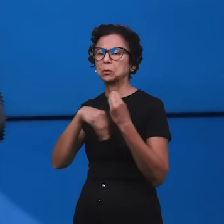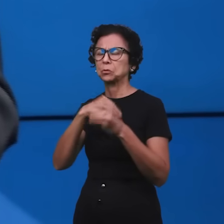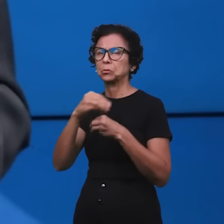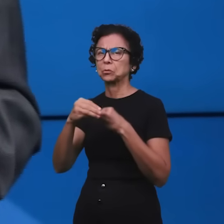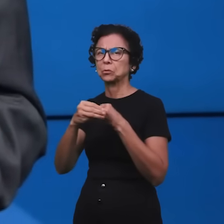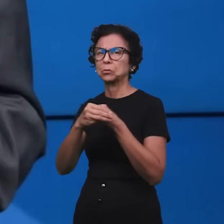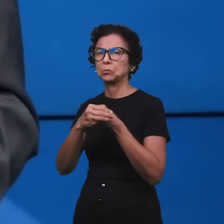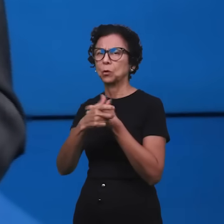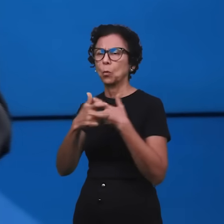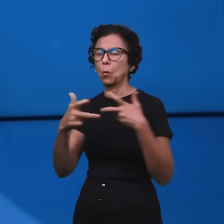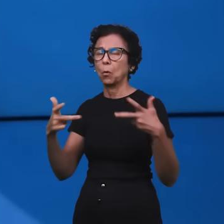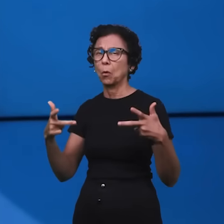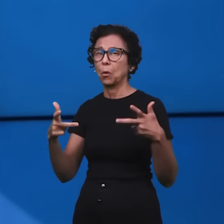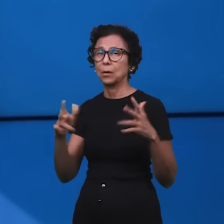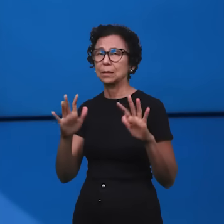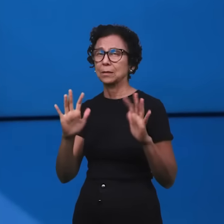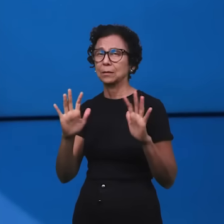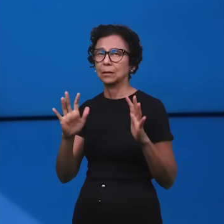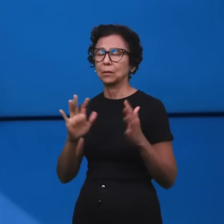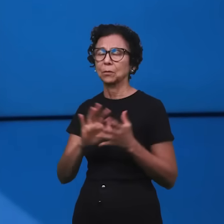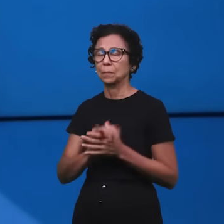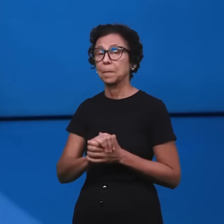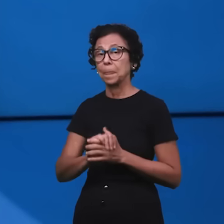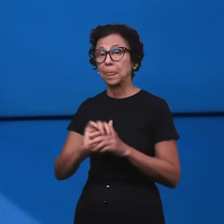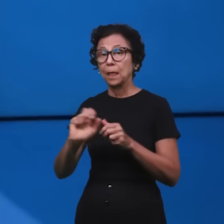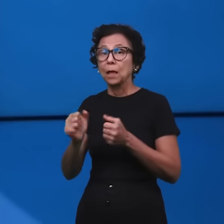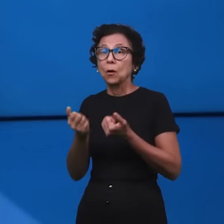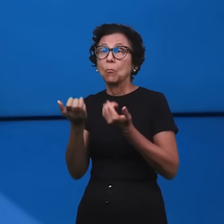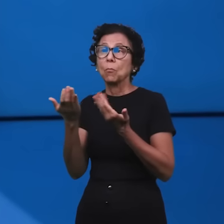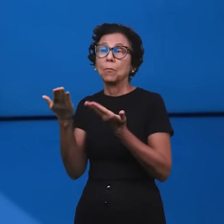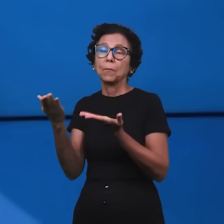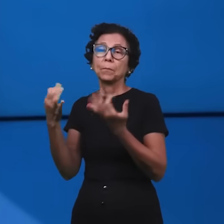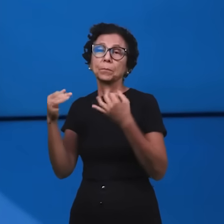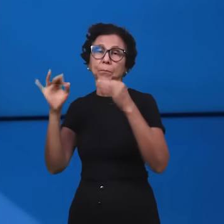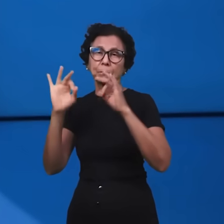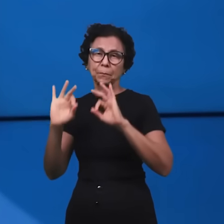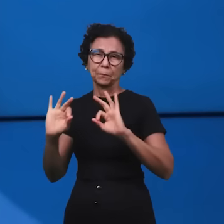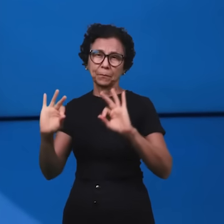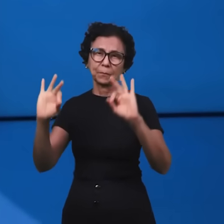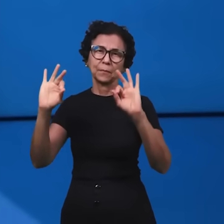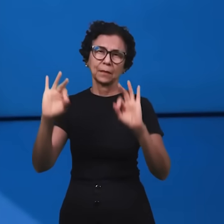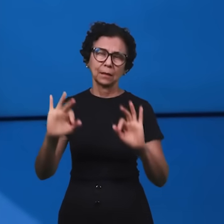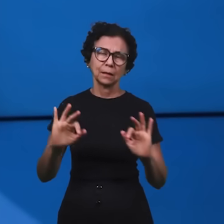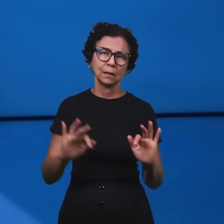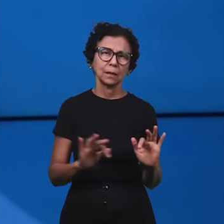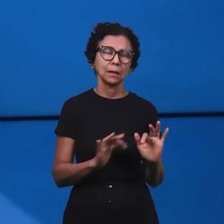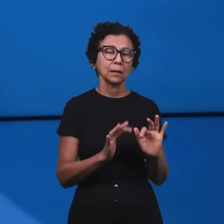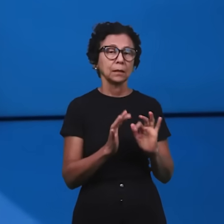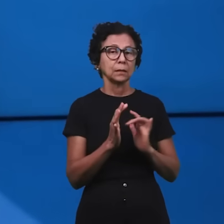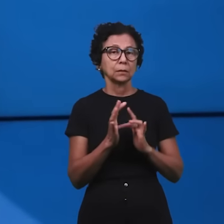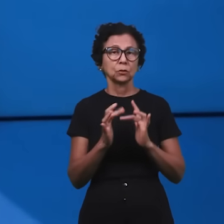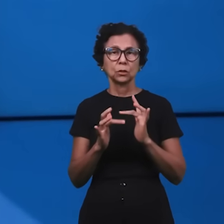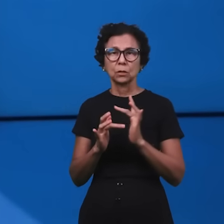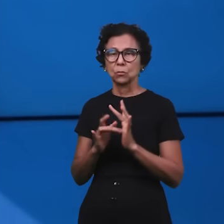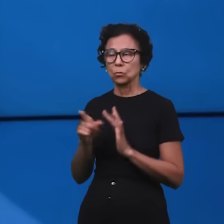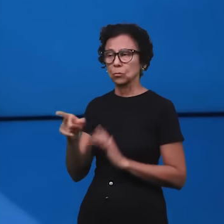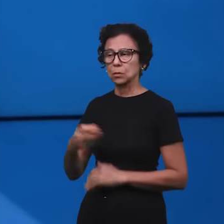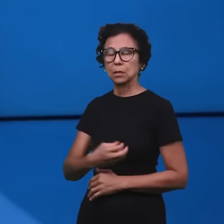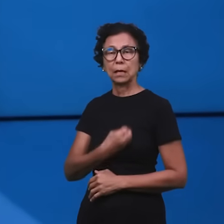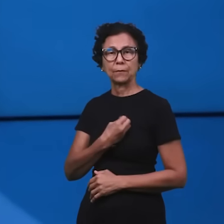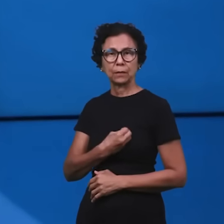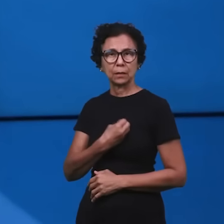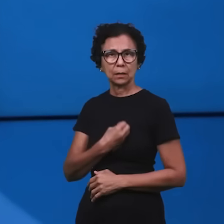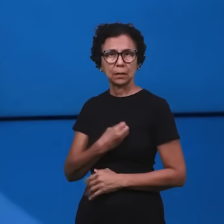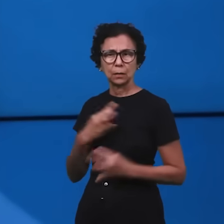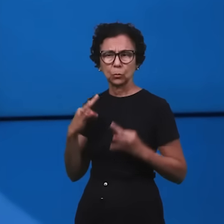nenhum ingrediente que não satisfizesse a oferta de manjares. Pelo contrário, aquilo que Jesus usou na sua vida,